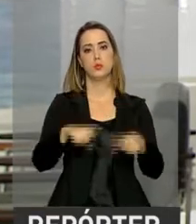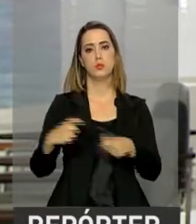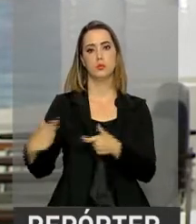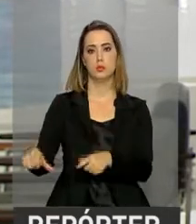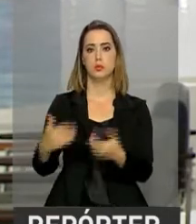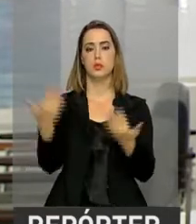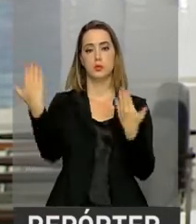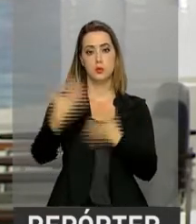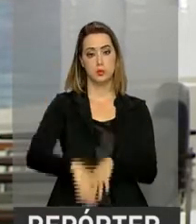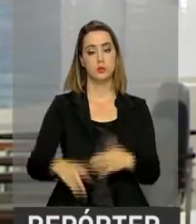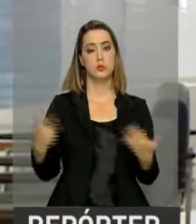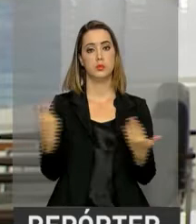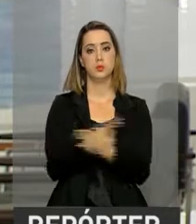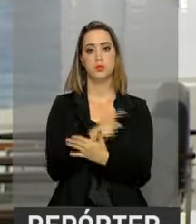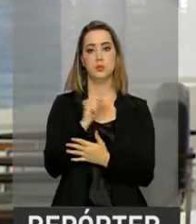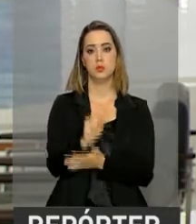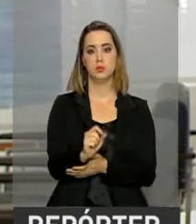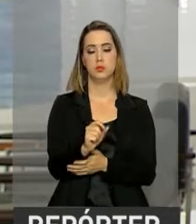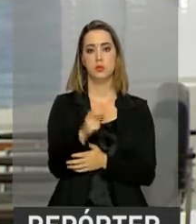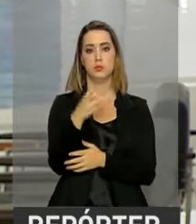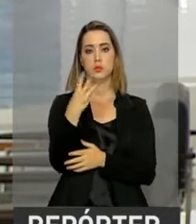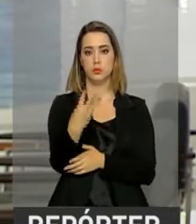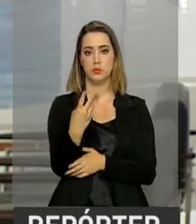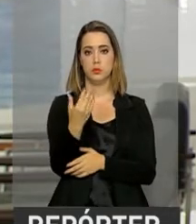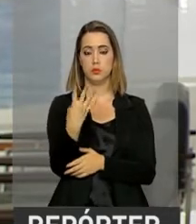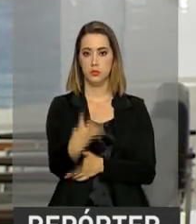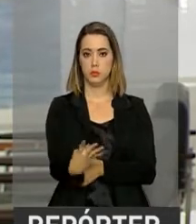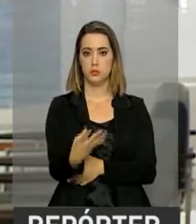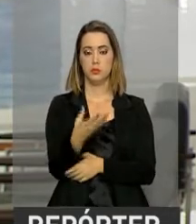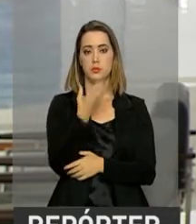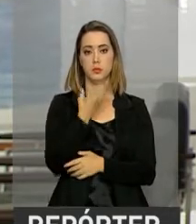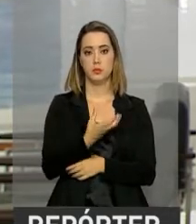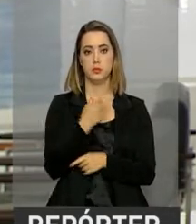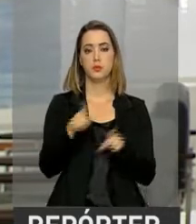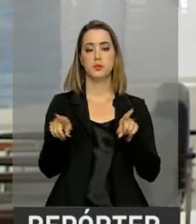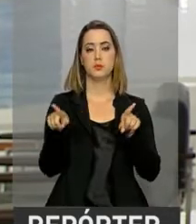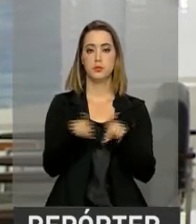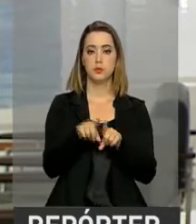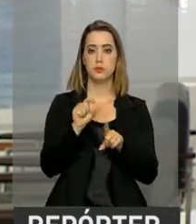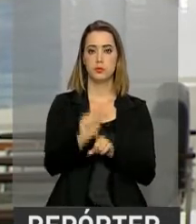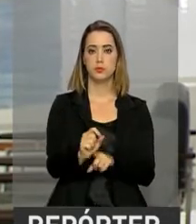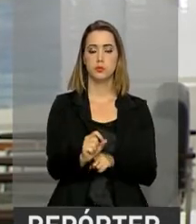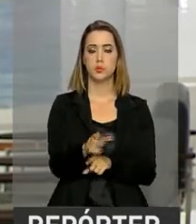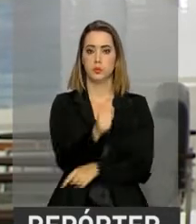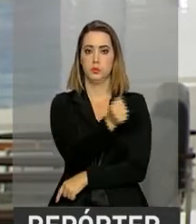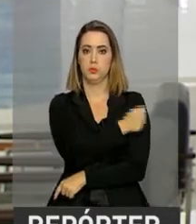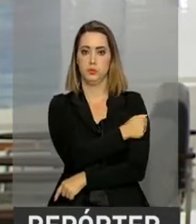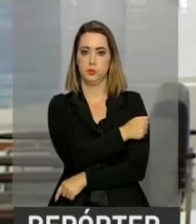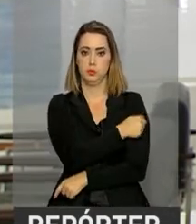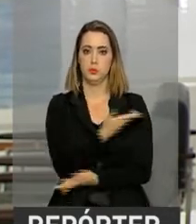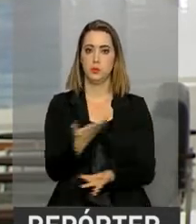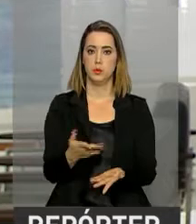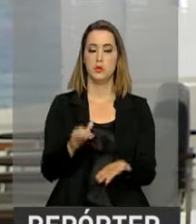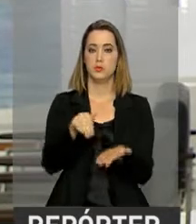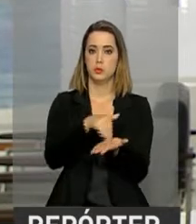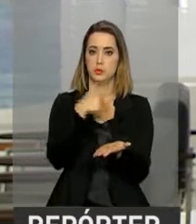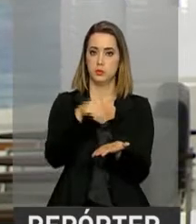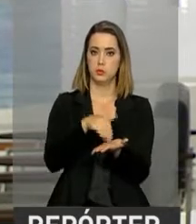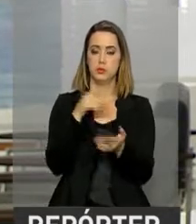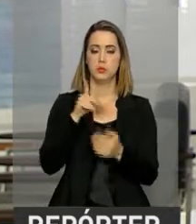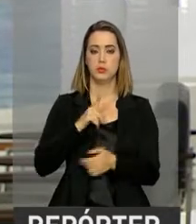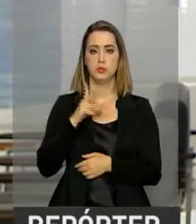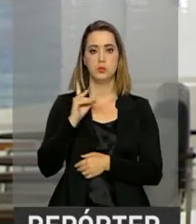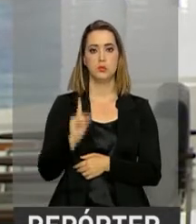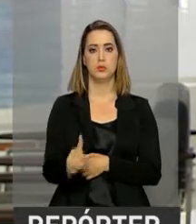as provas vão ser realizadas nos dias 3 e 4 de dezembro e também os estudantes inscritos que vão ter o